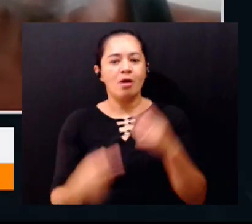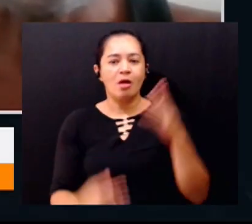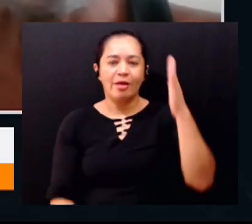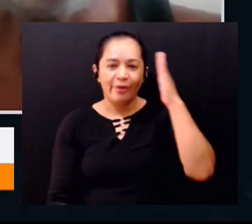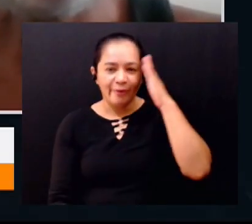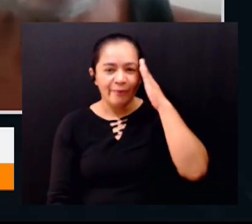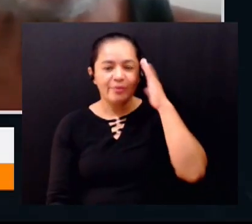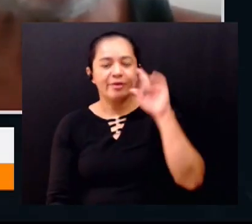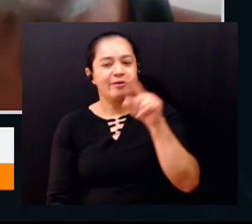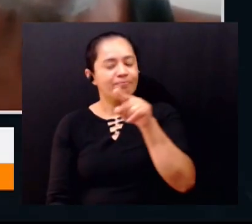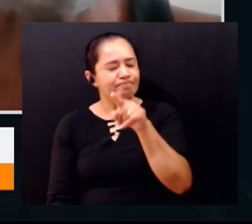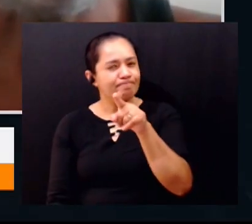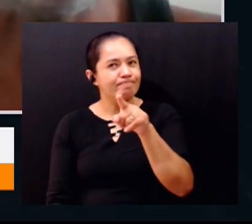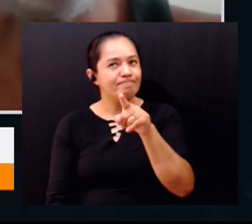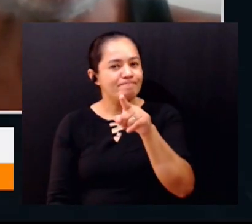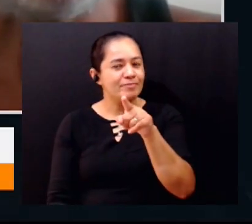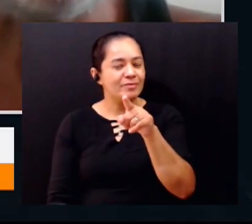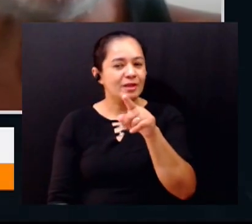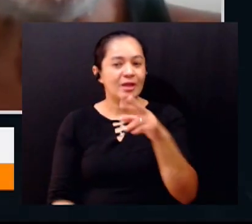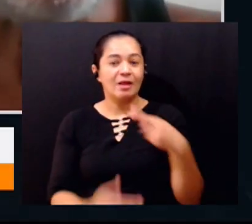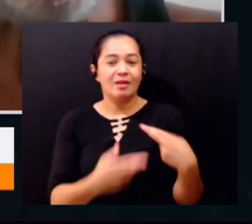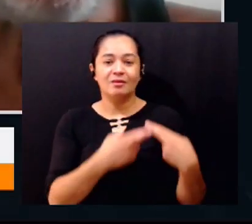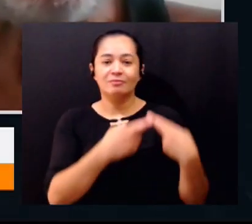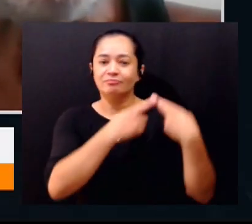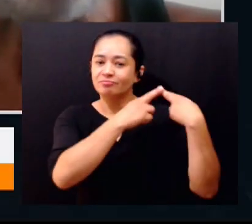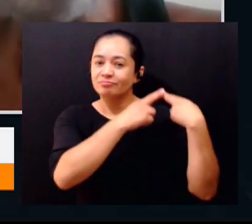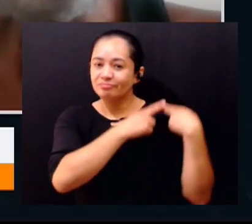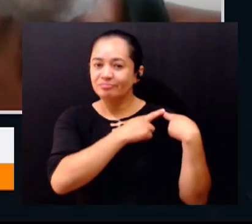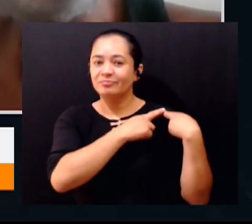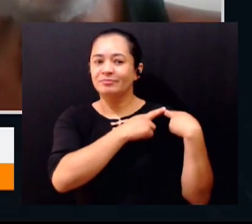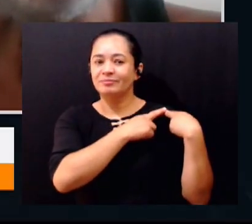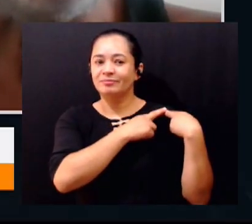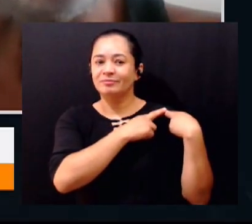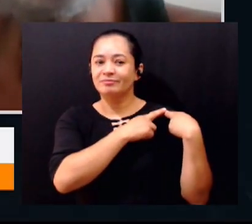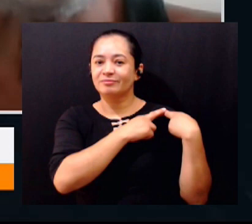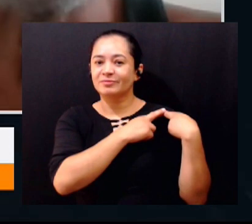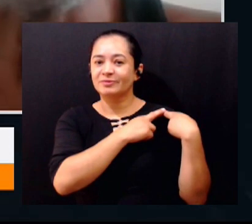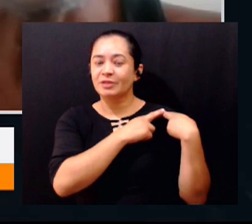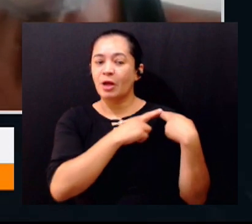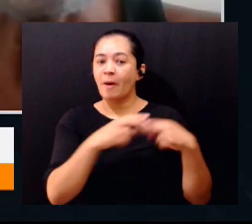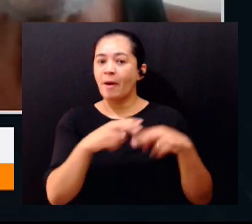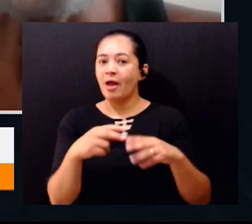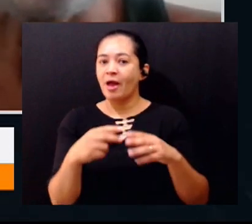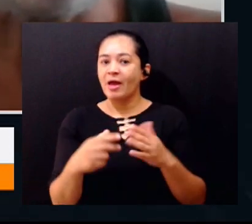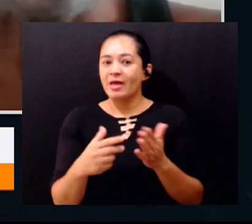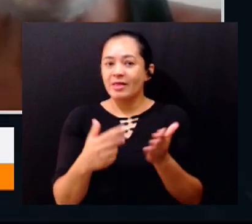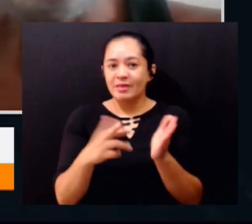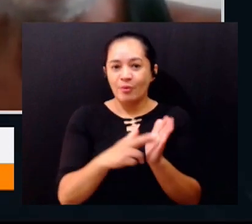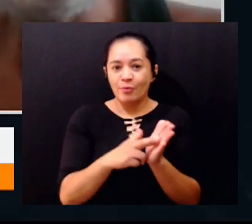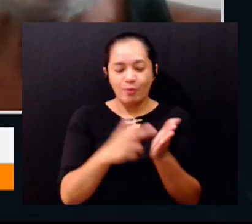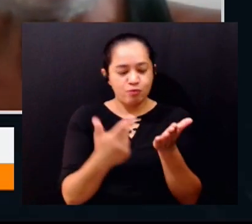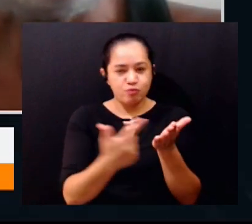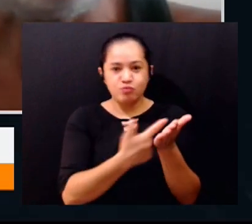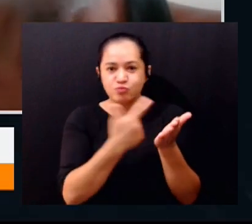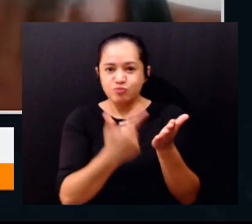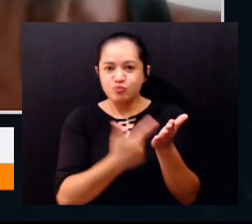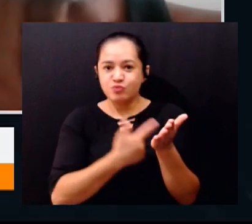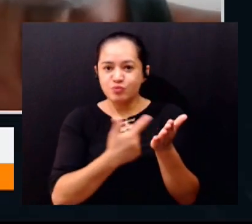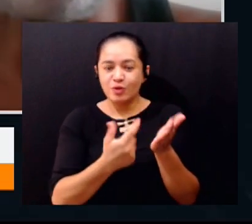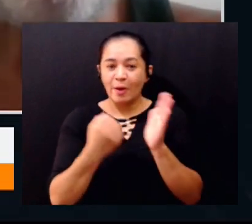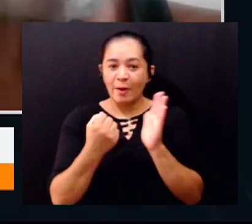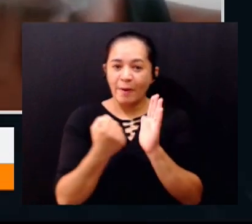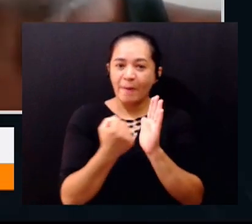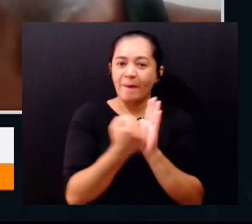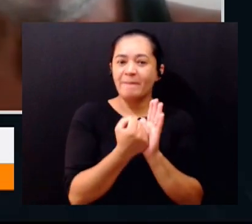é responsável aí por algumas revistas que marcaram gerações, entre elas os Trapalhões. Que coisa